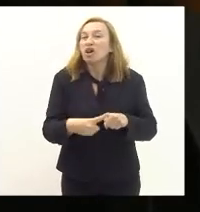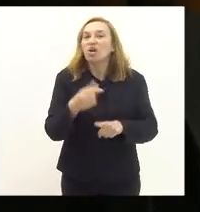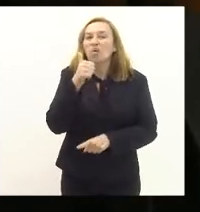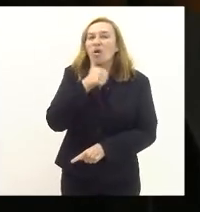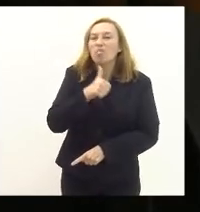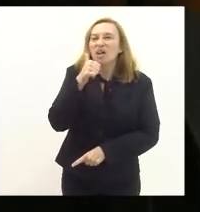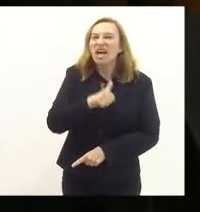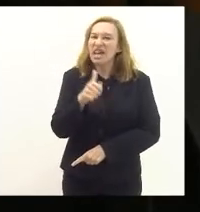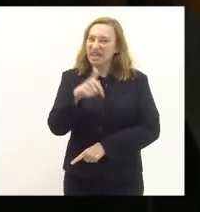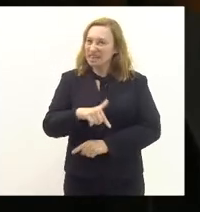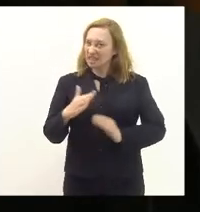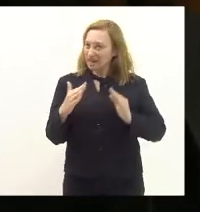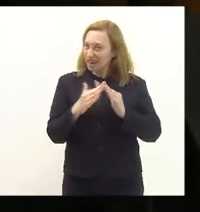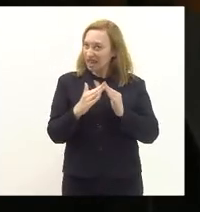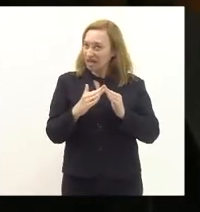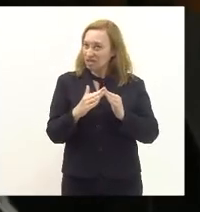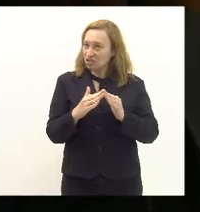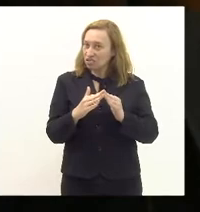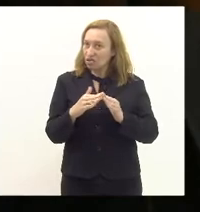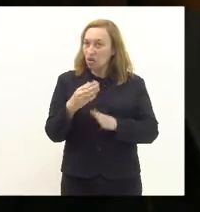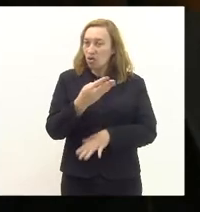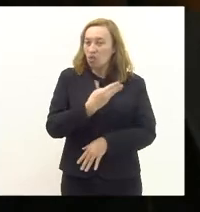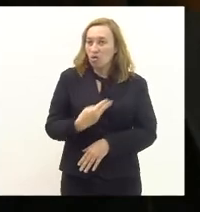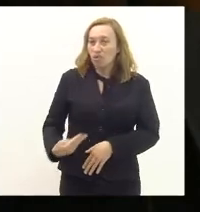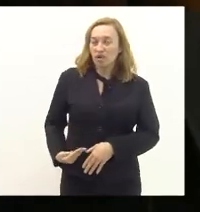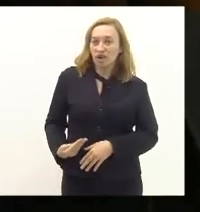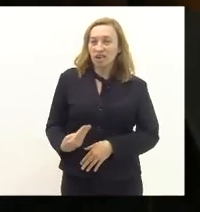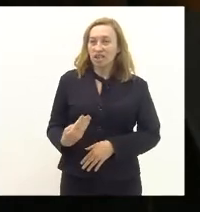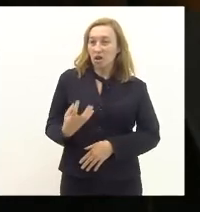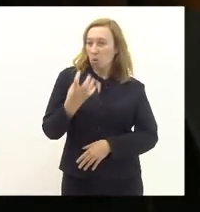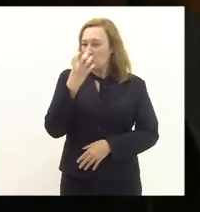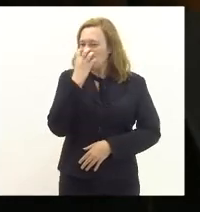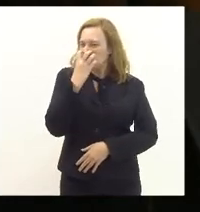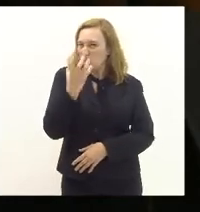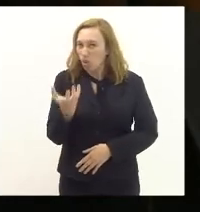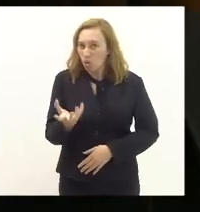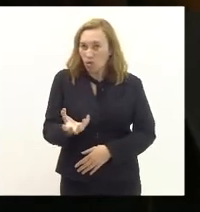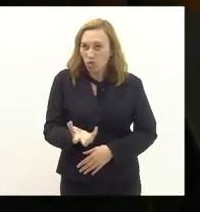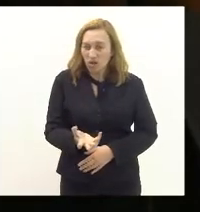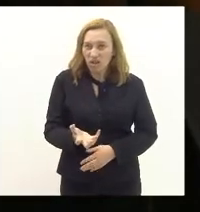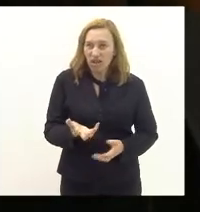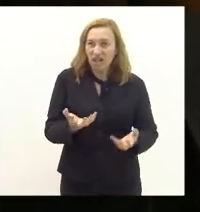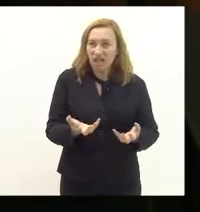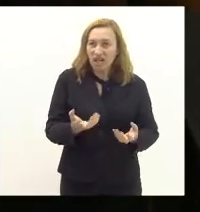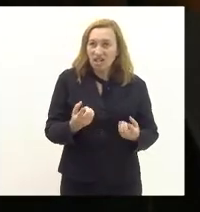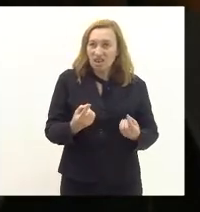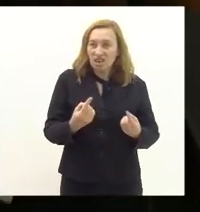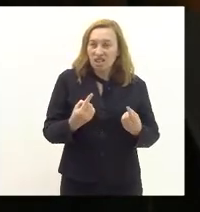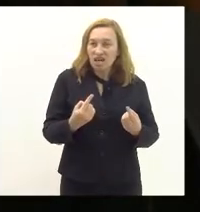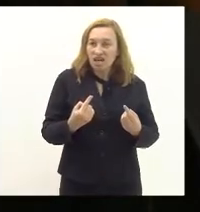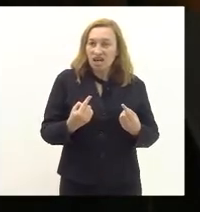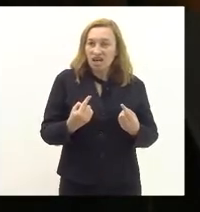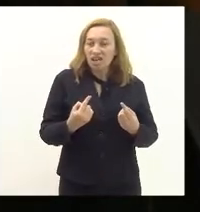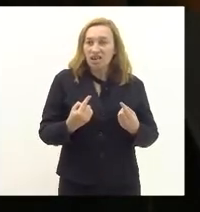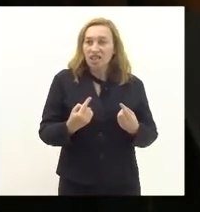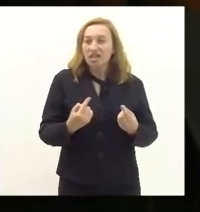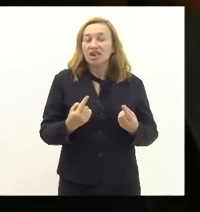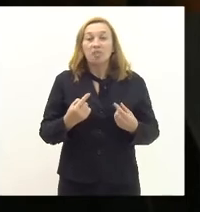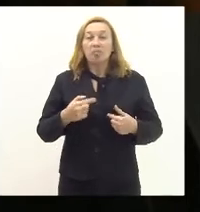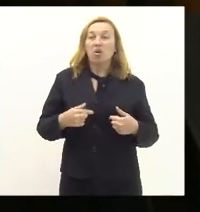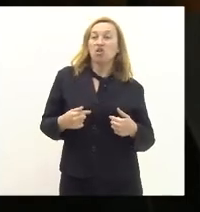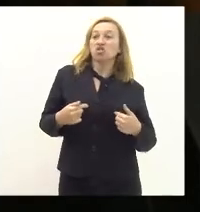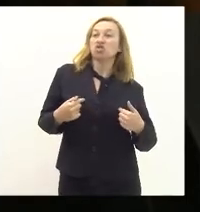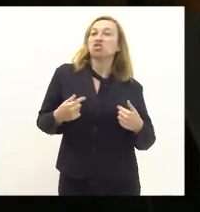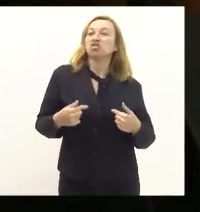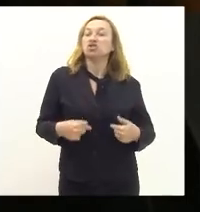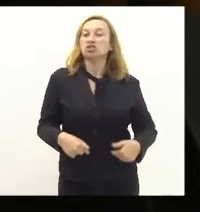mulheres desta casa, o governador quer ser um pitbull. Quer encarar, quer enfrentar, quer mostrar que é